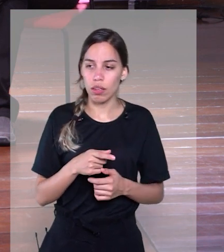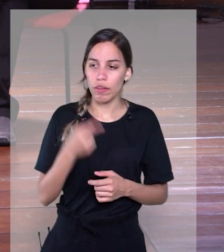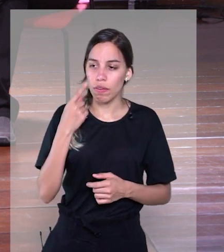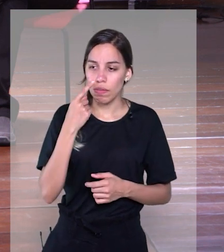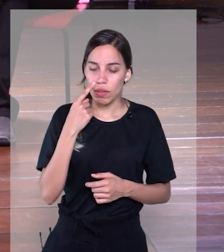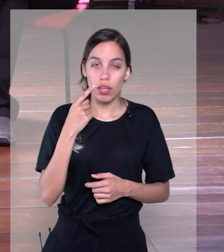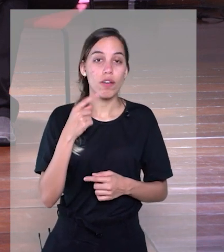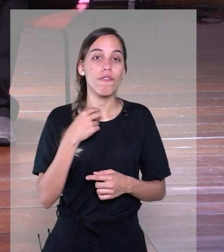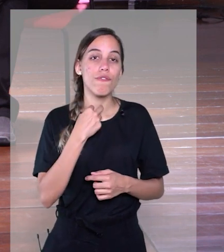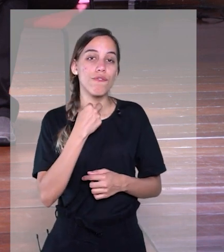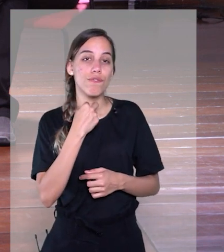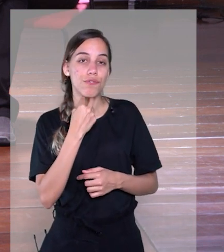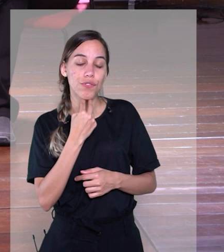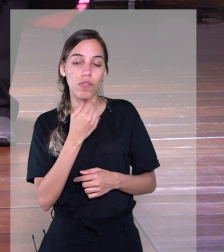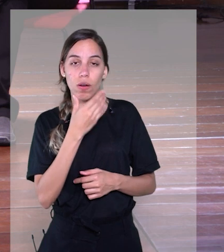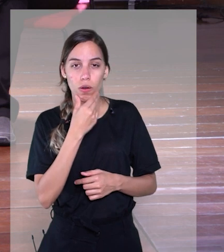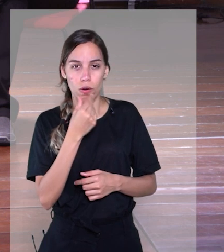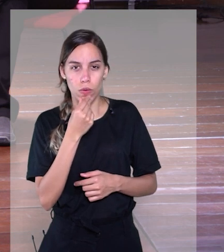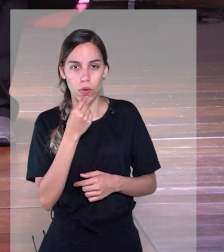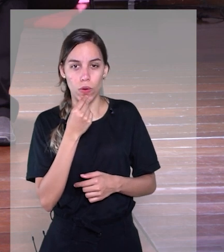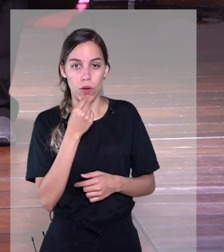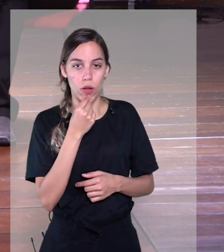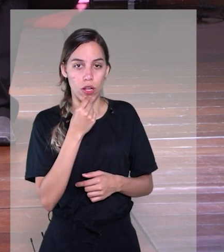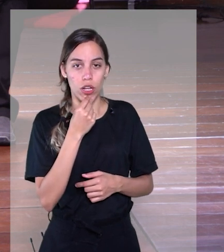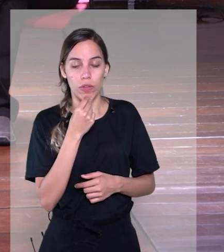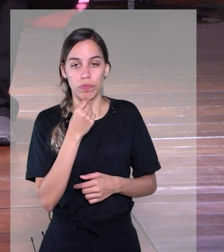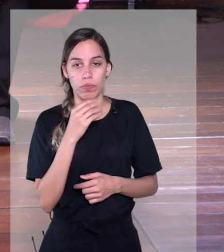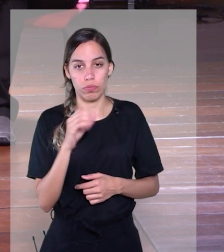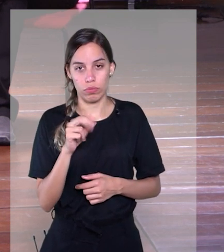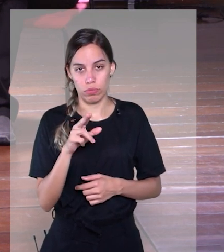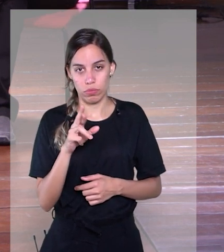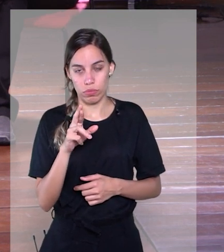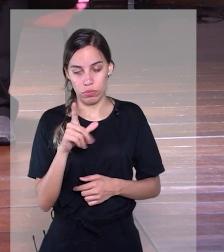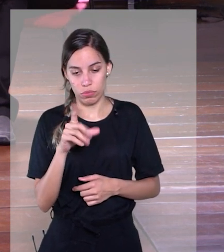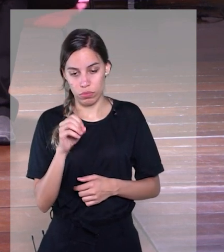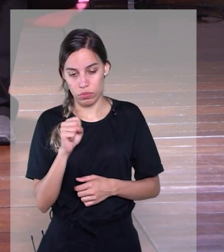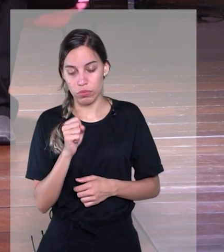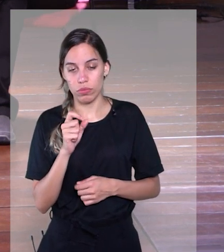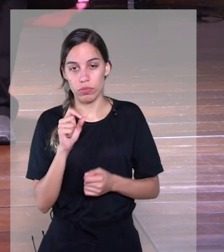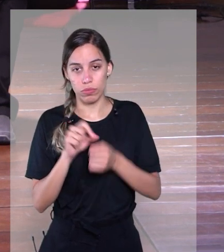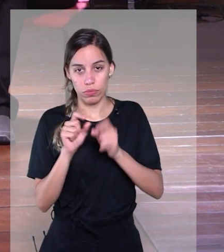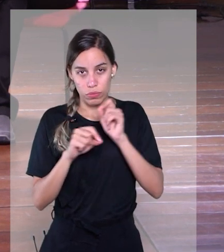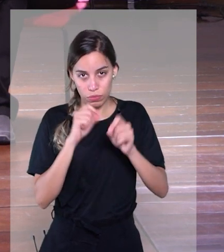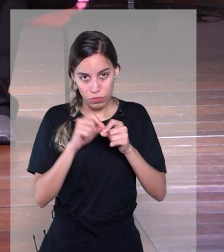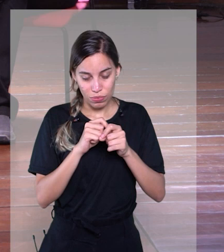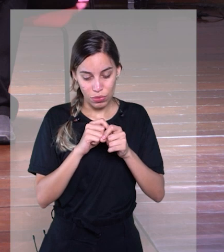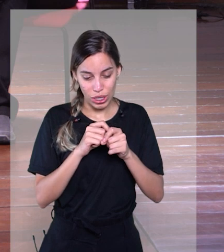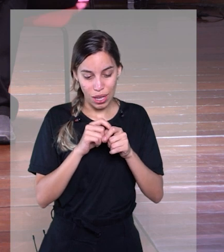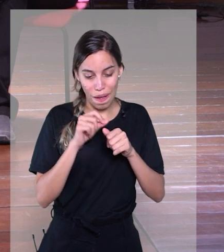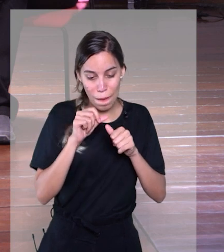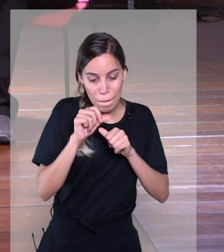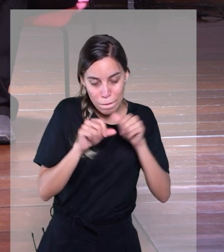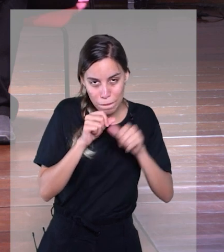do Carlos com esses softwares de áudio, que são tipo Photoshop do som, e